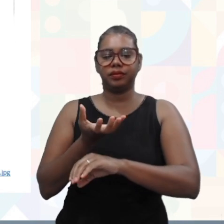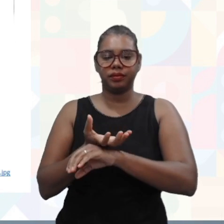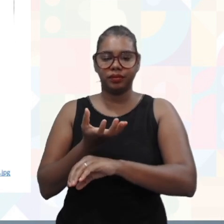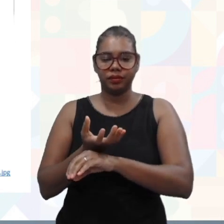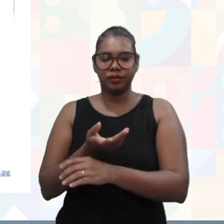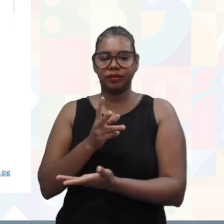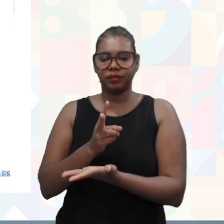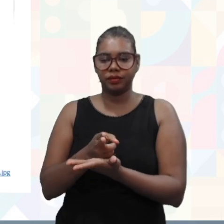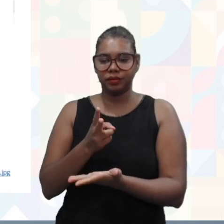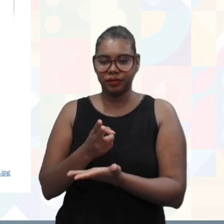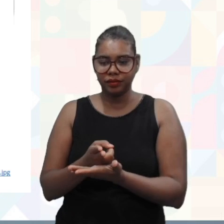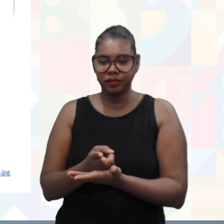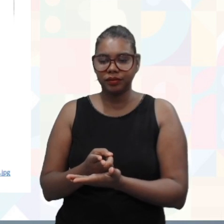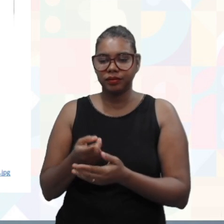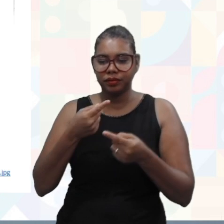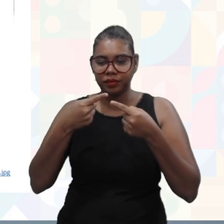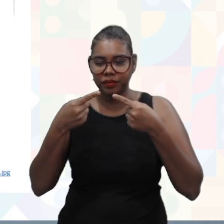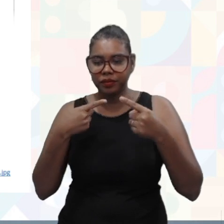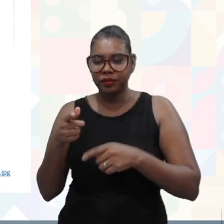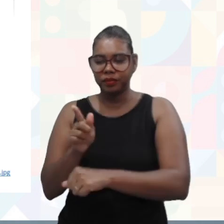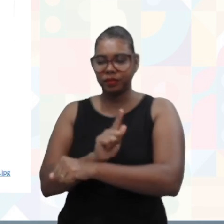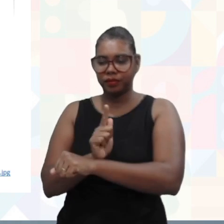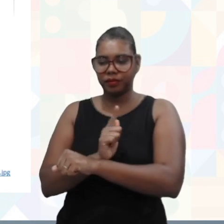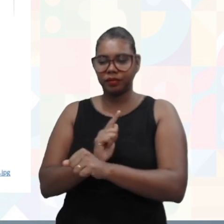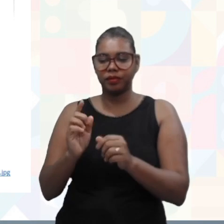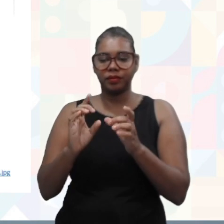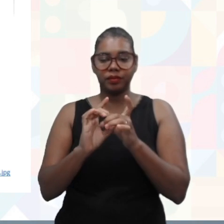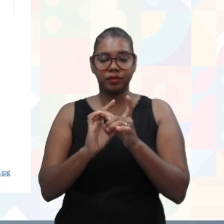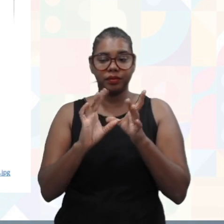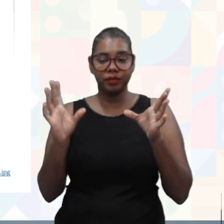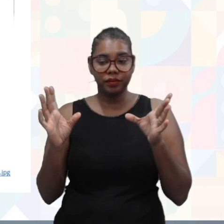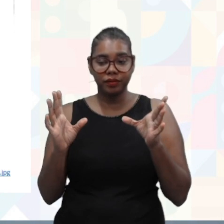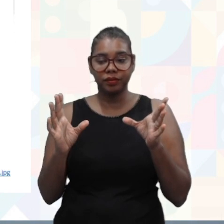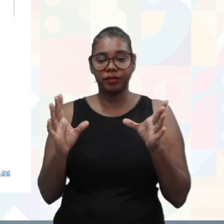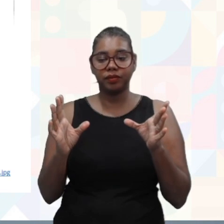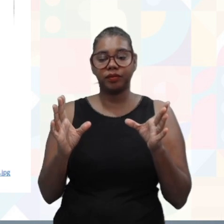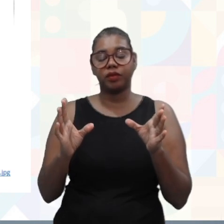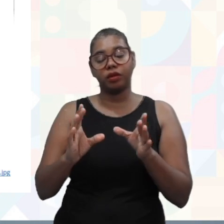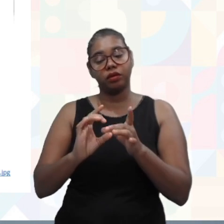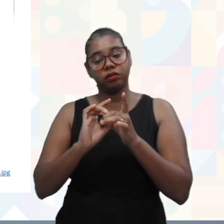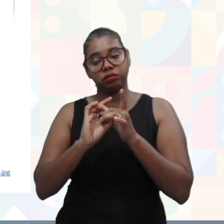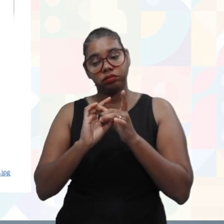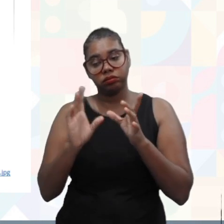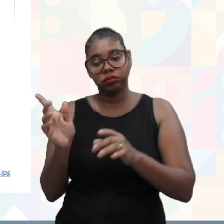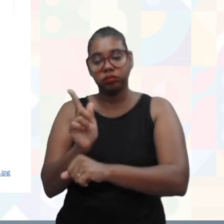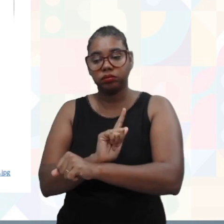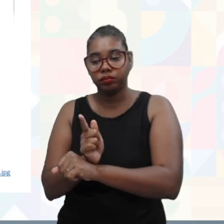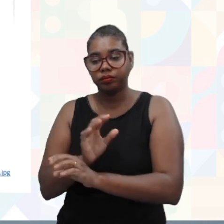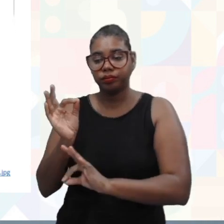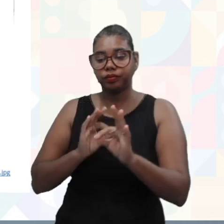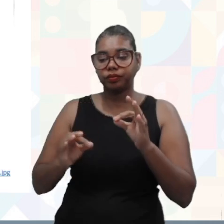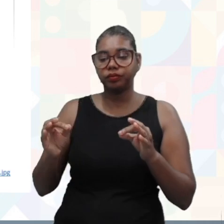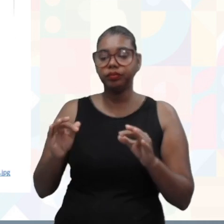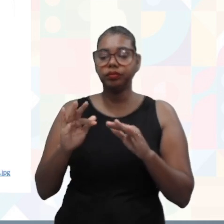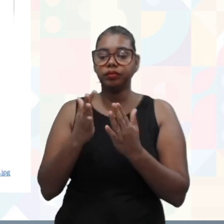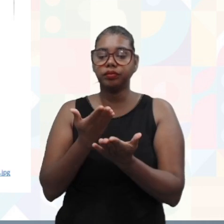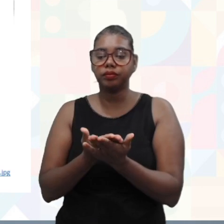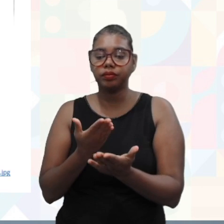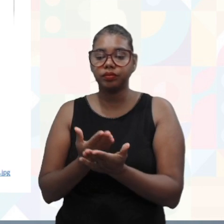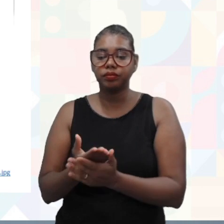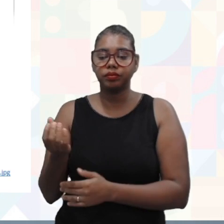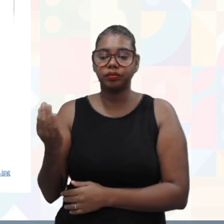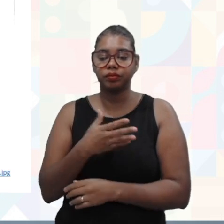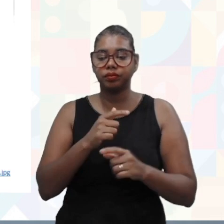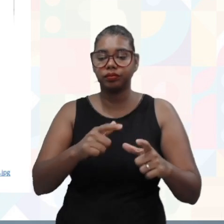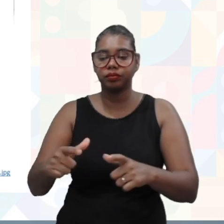sempre retomando essa discussão da gestão democrática, porque a partir da gestão democrática, a gente traz para a escola espaços